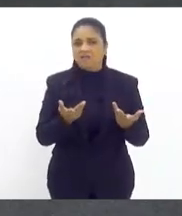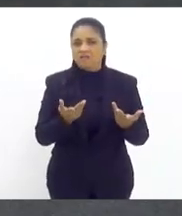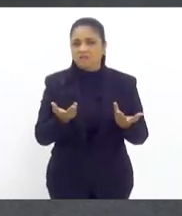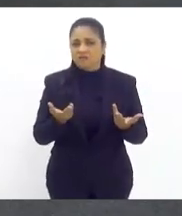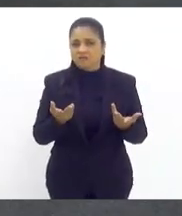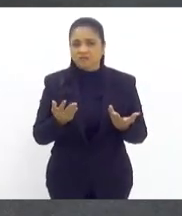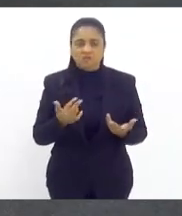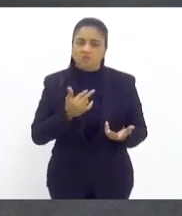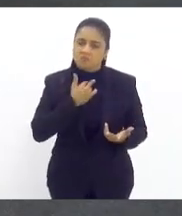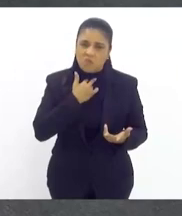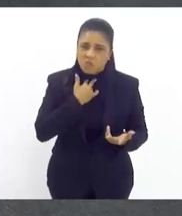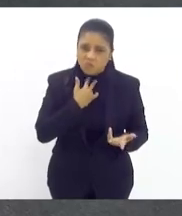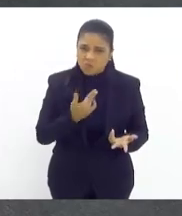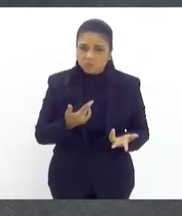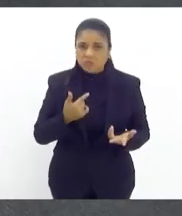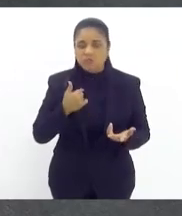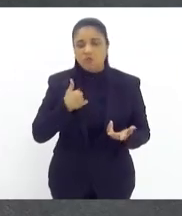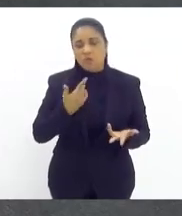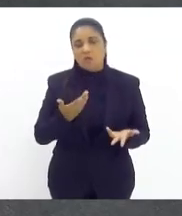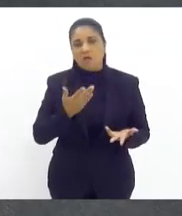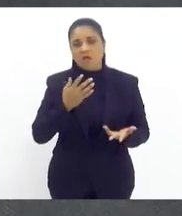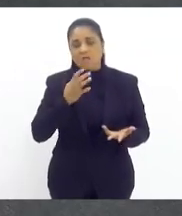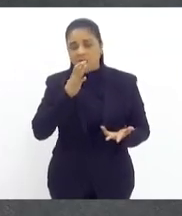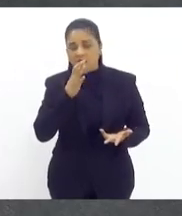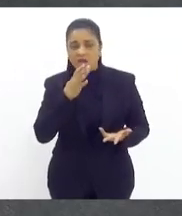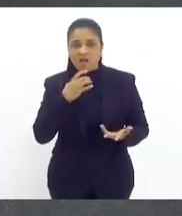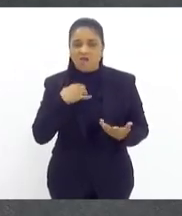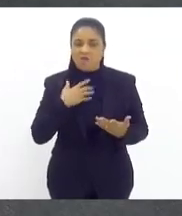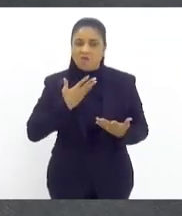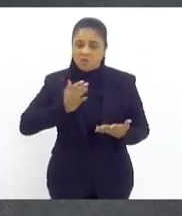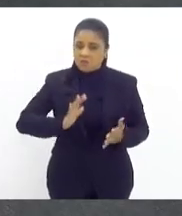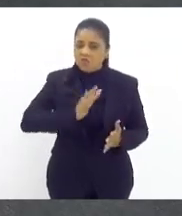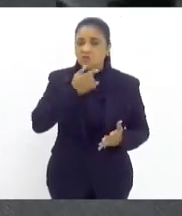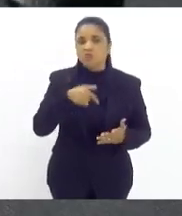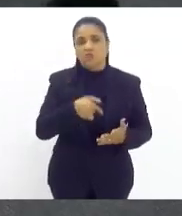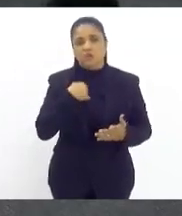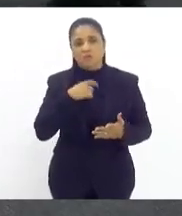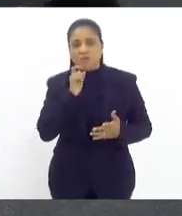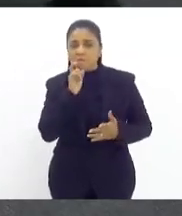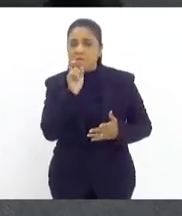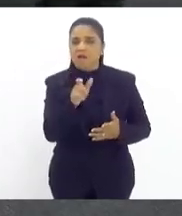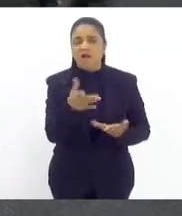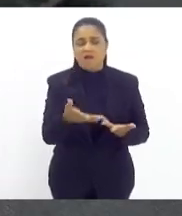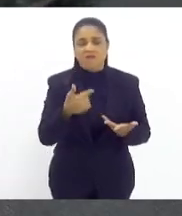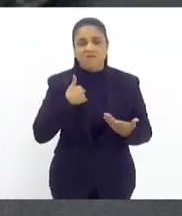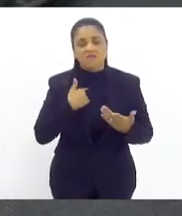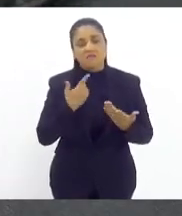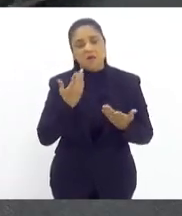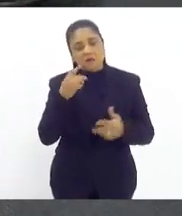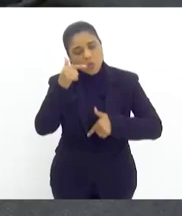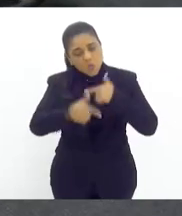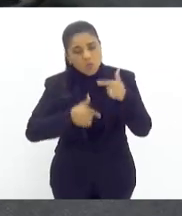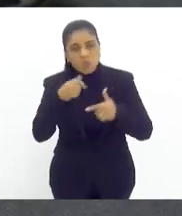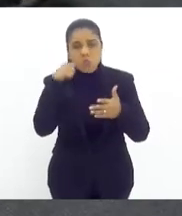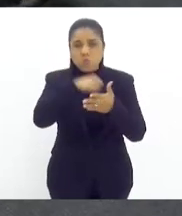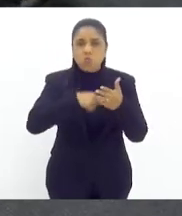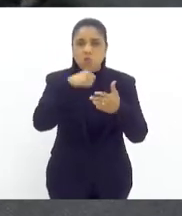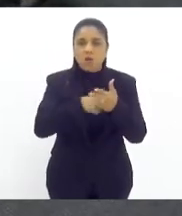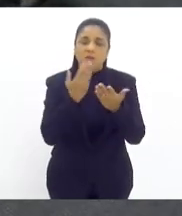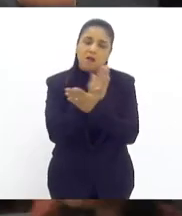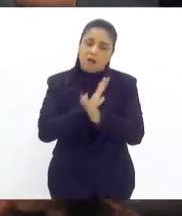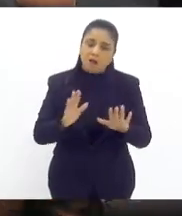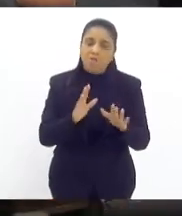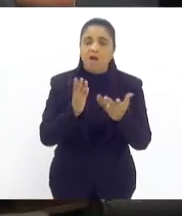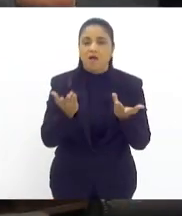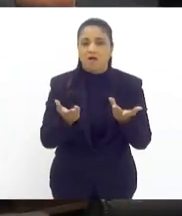então aqui vai o meu repúdio a essa situação e com certeza vamos lutar para que esse tipo de situação pare de acontecer nas escolas do Rio de Janeiro